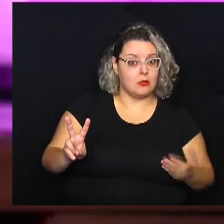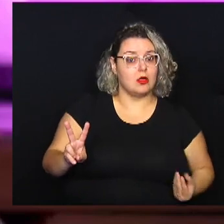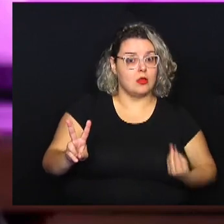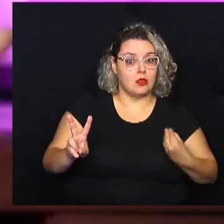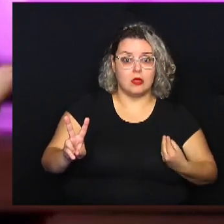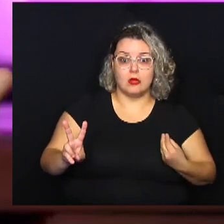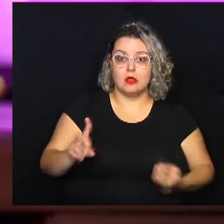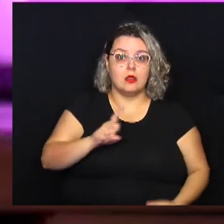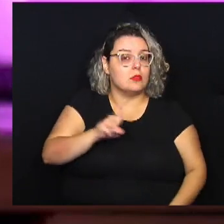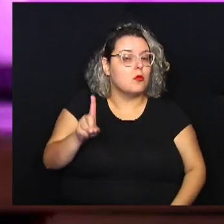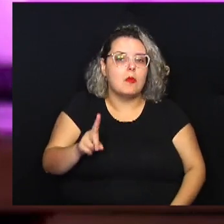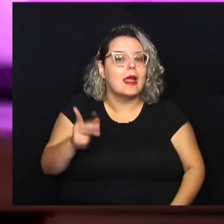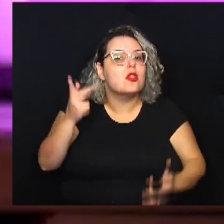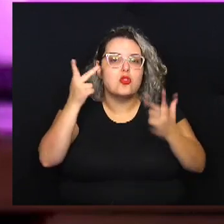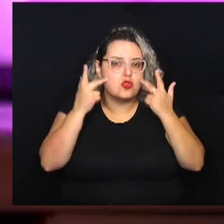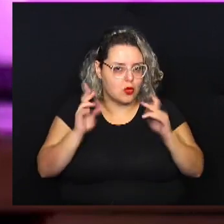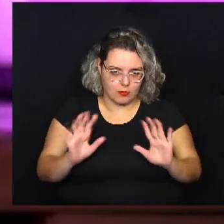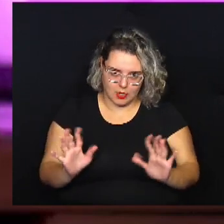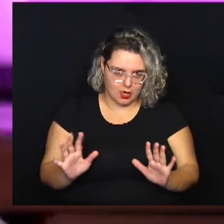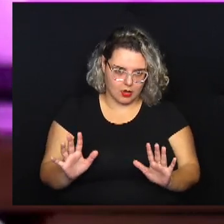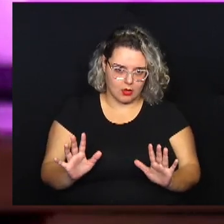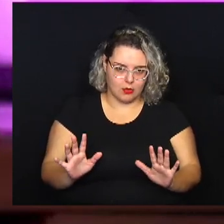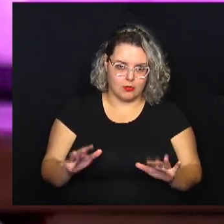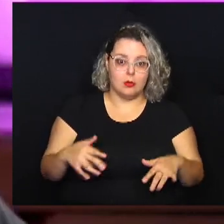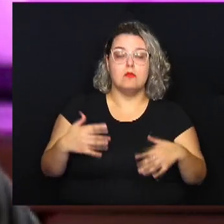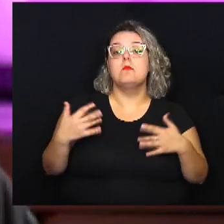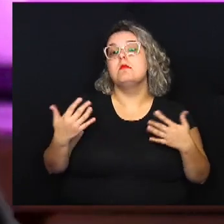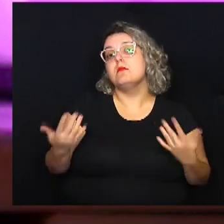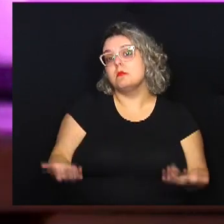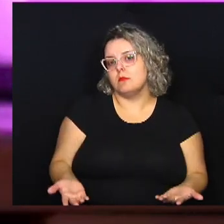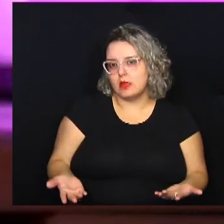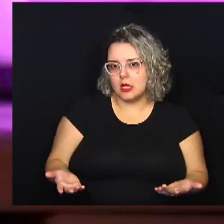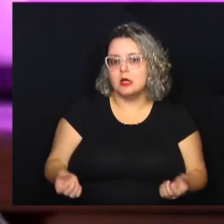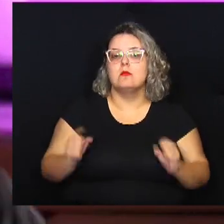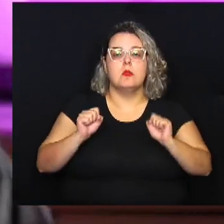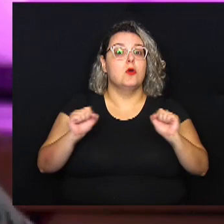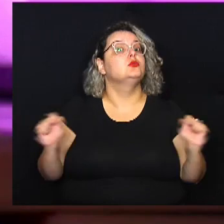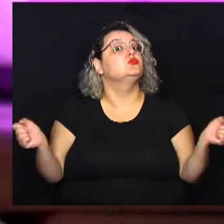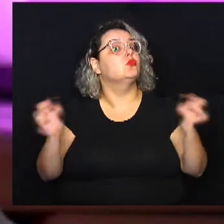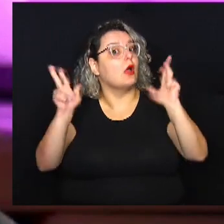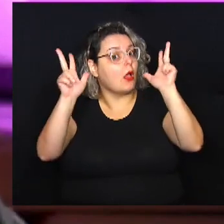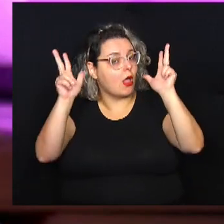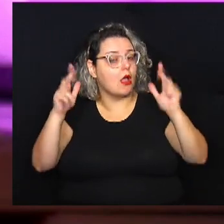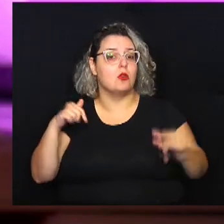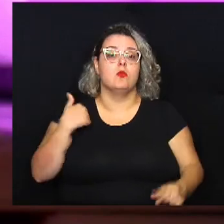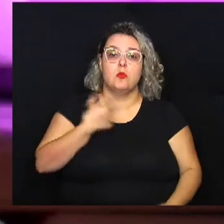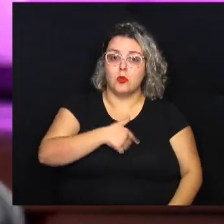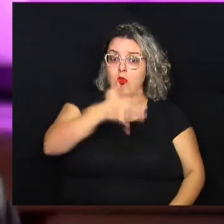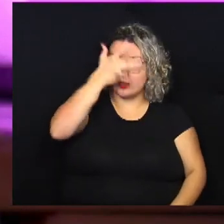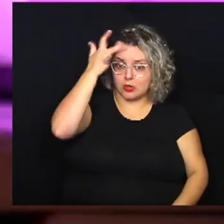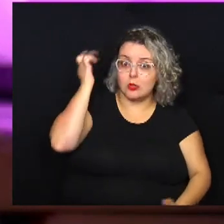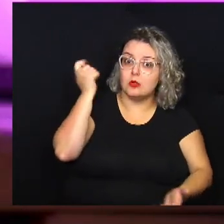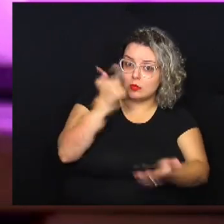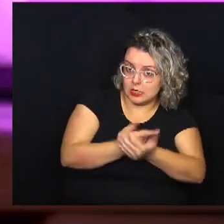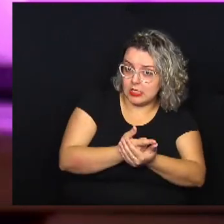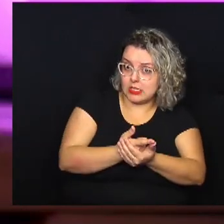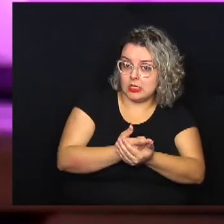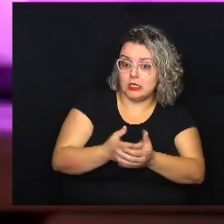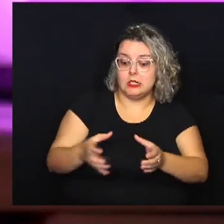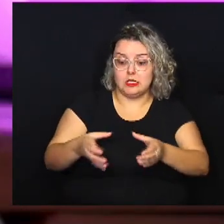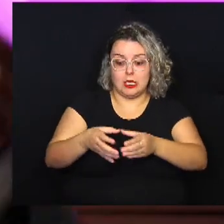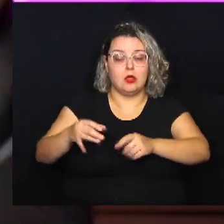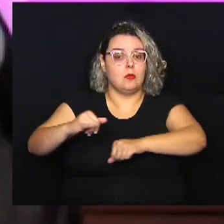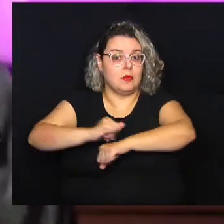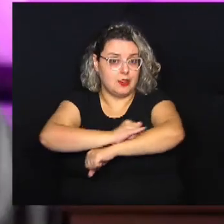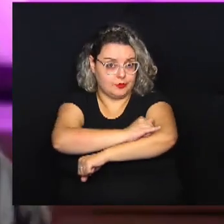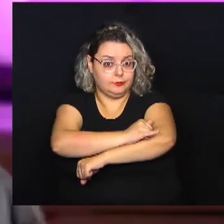situação típica. Entretanto, pode servir como um alerta para que nós, como consumidores dessas companhias aéreas,